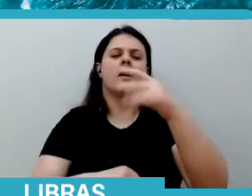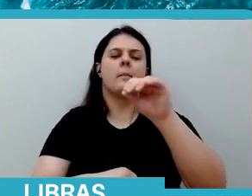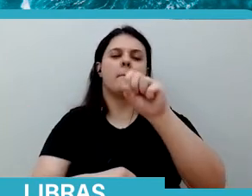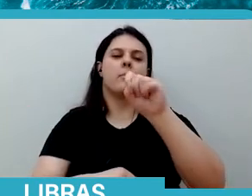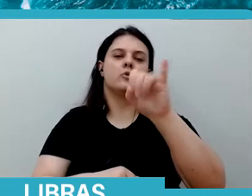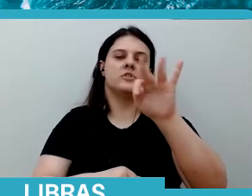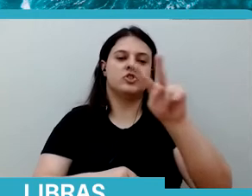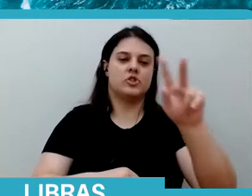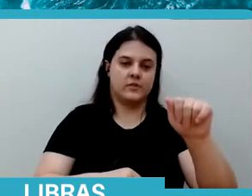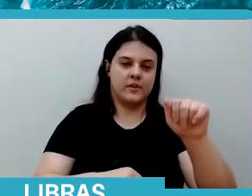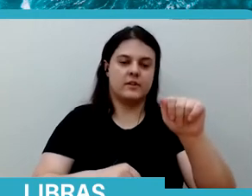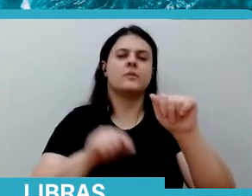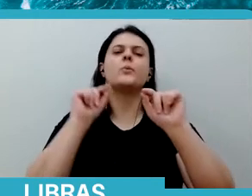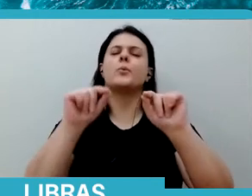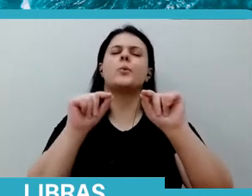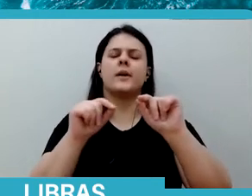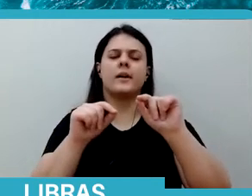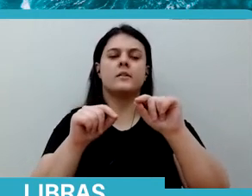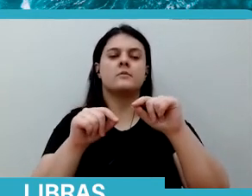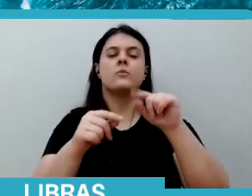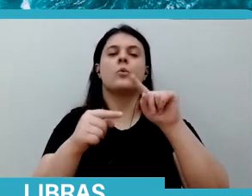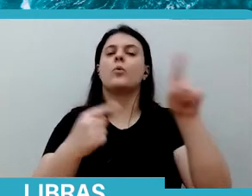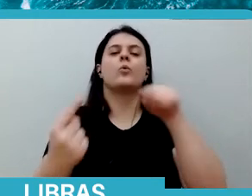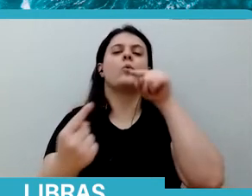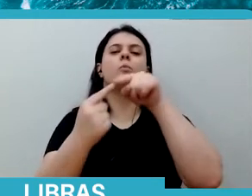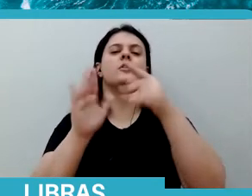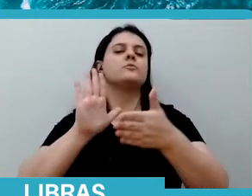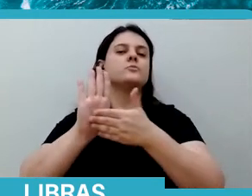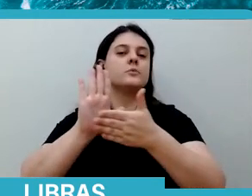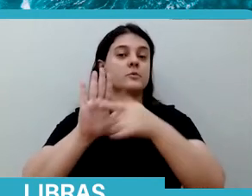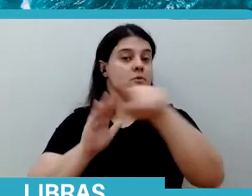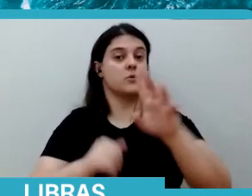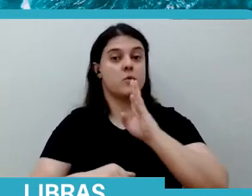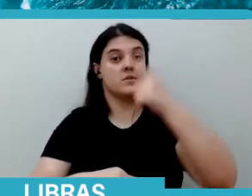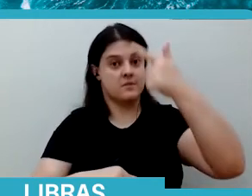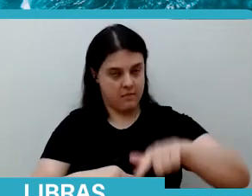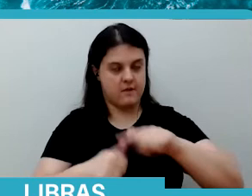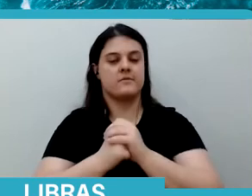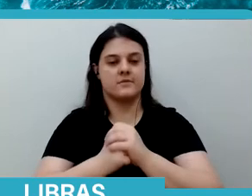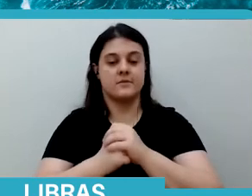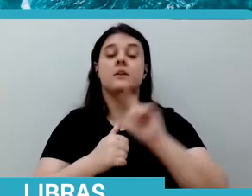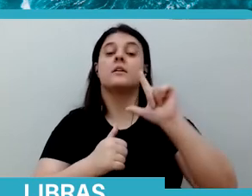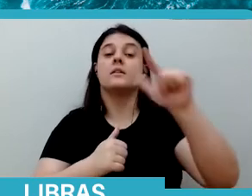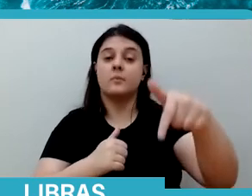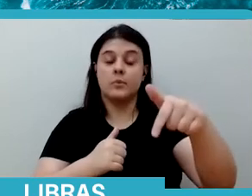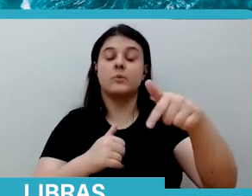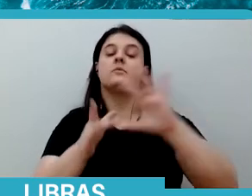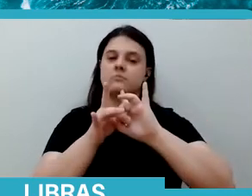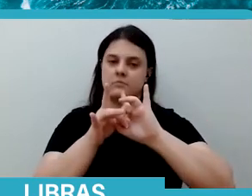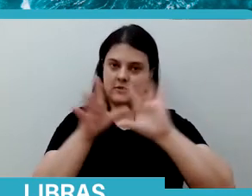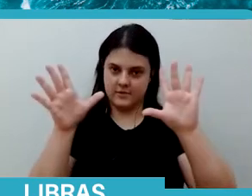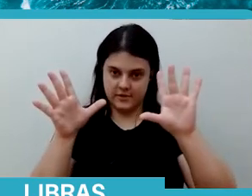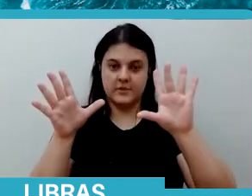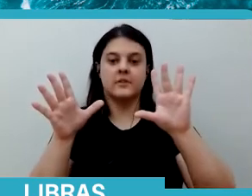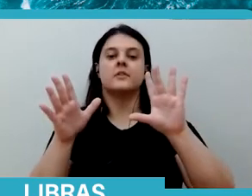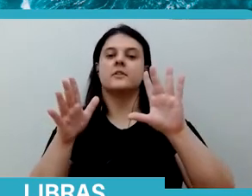O que que a gente se propõe a fazer para vocês conhecerem a gente um pouquinho e depois fica livre